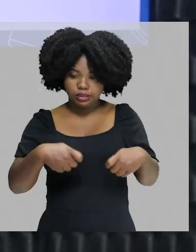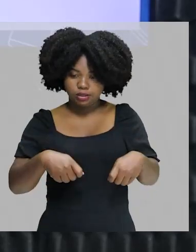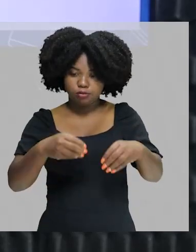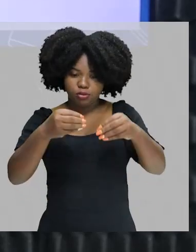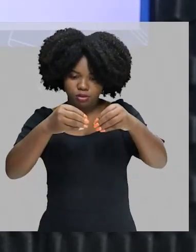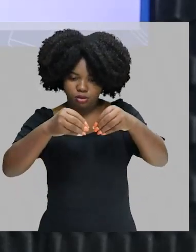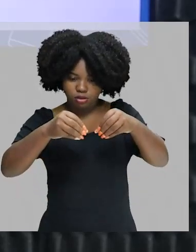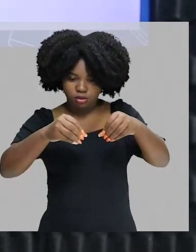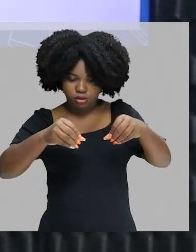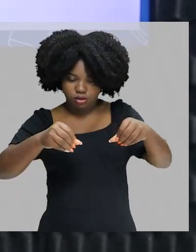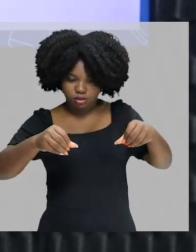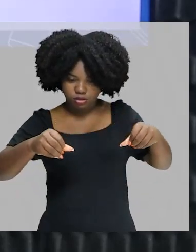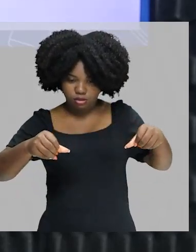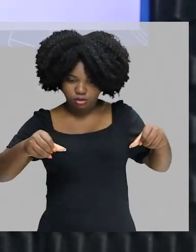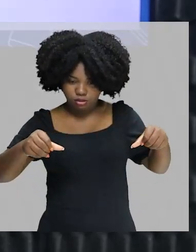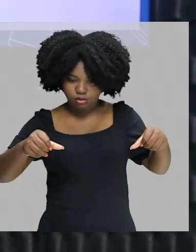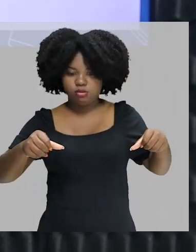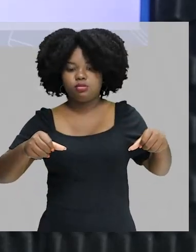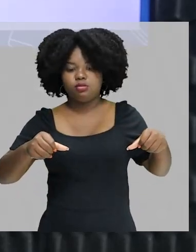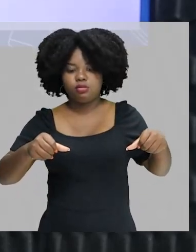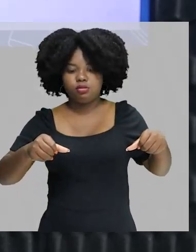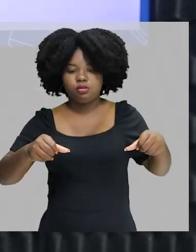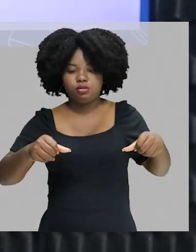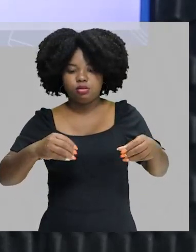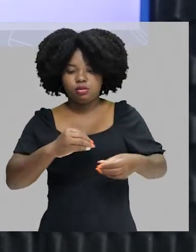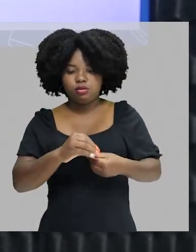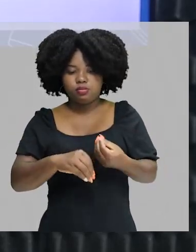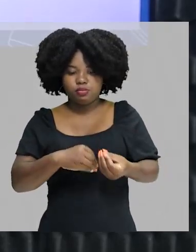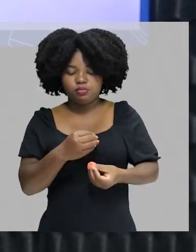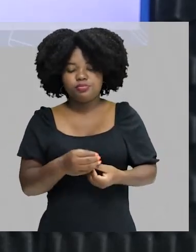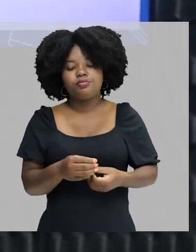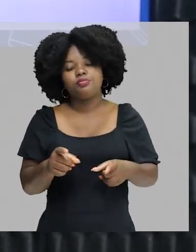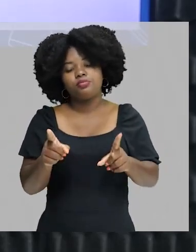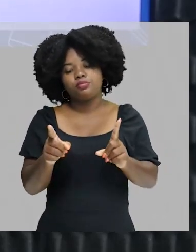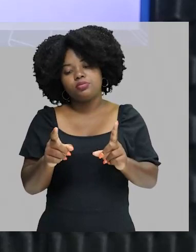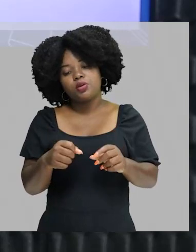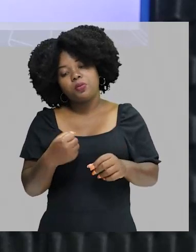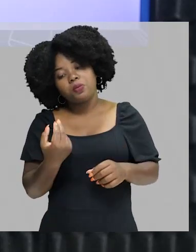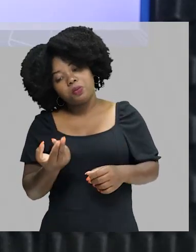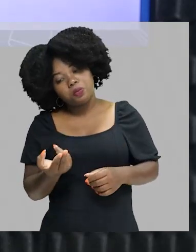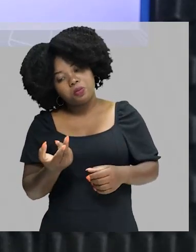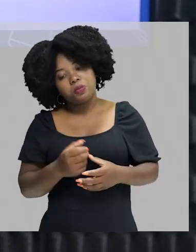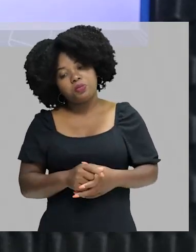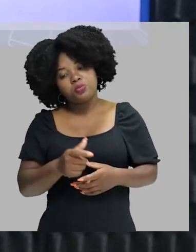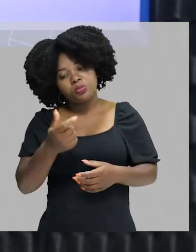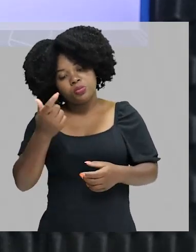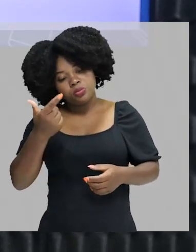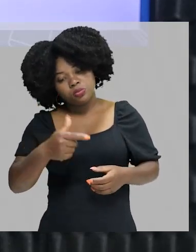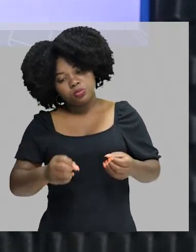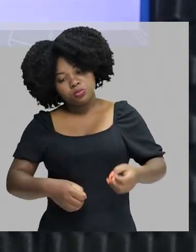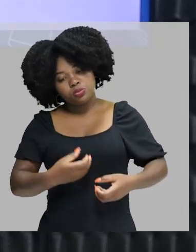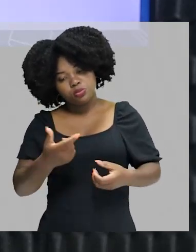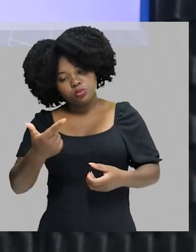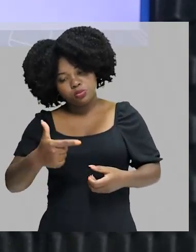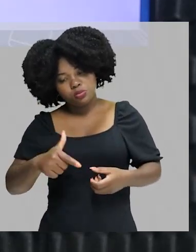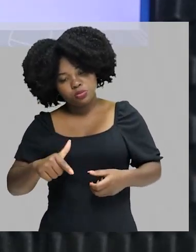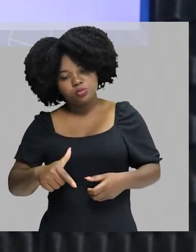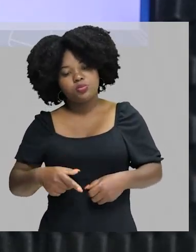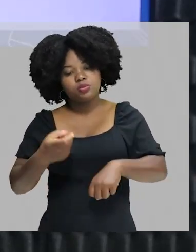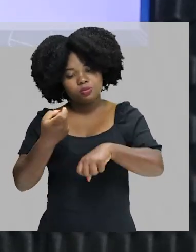Nós temos aquela peça rígida do polímero, podemos derreter, podemos fazer novamente a